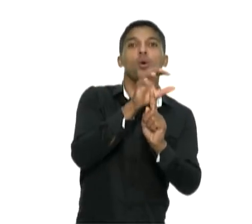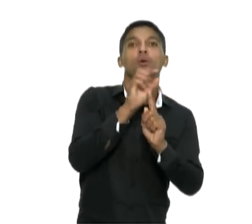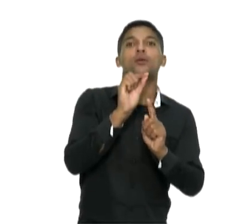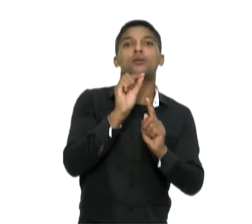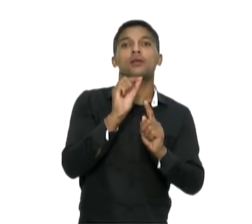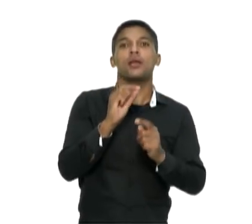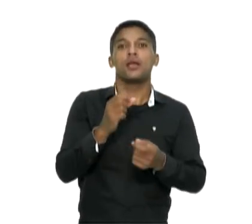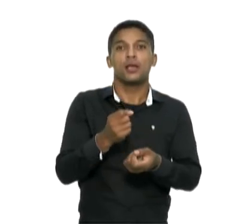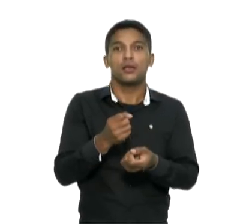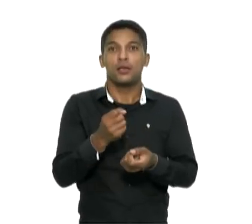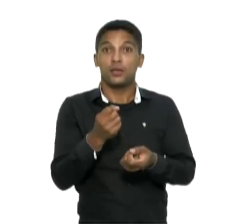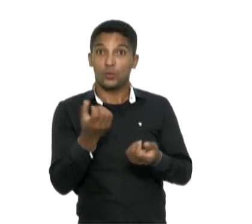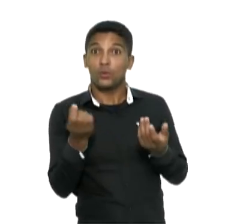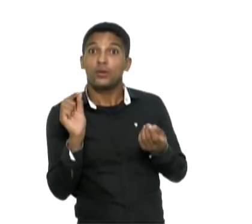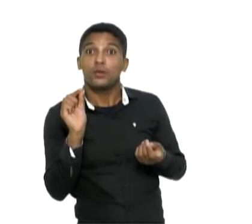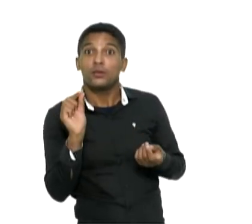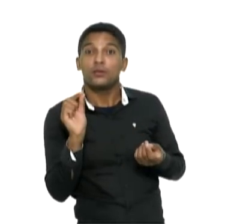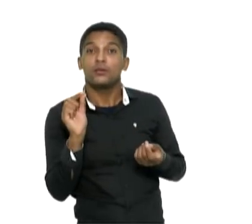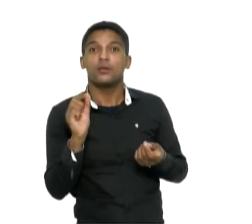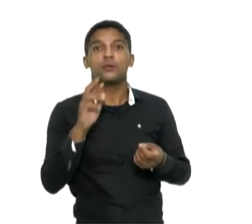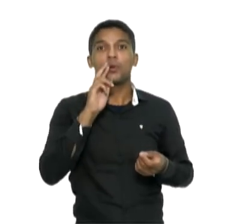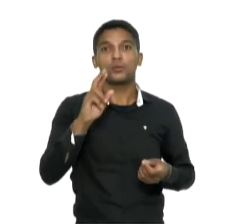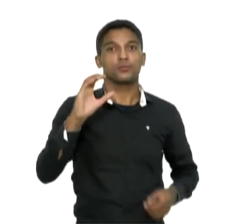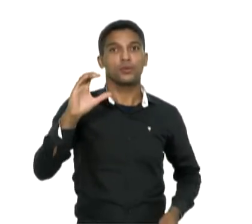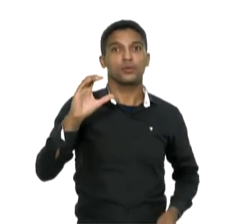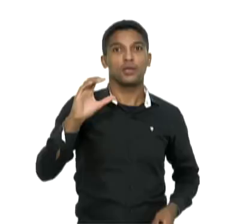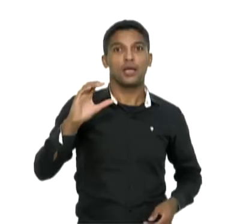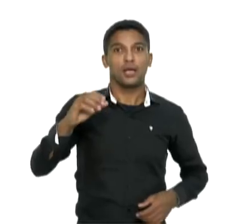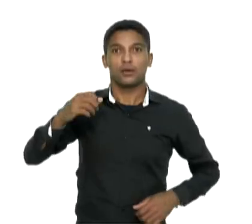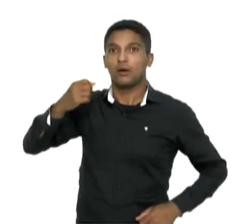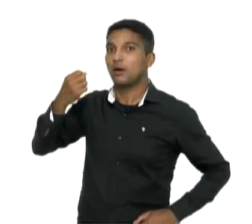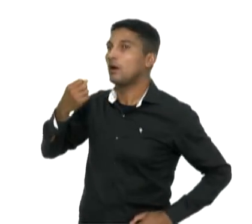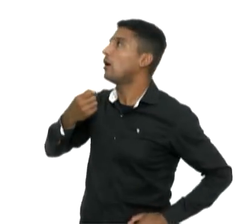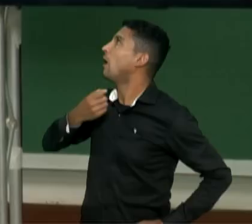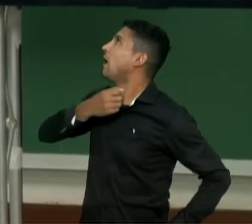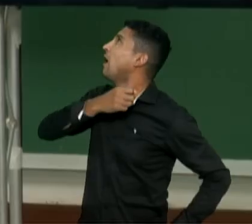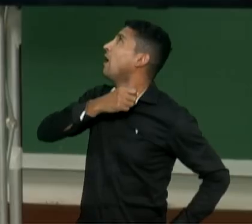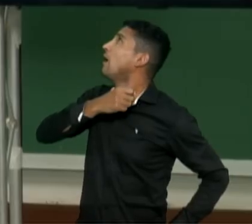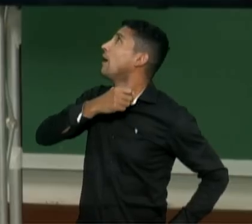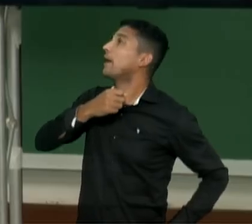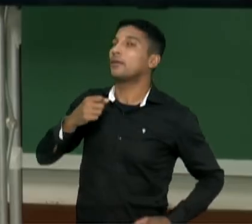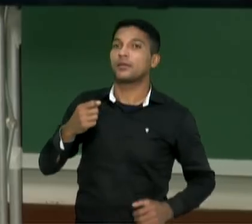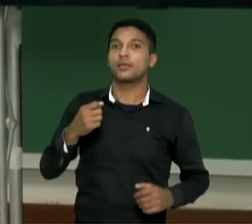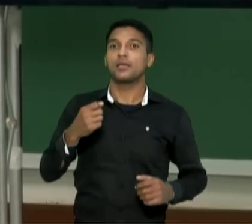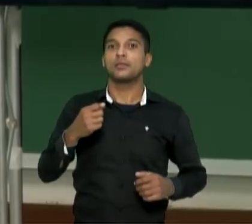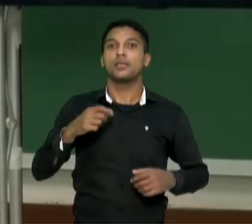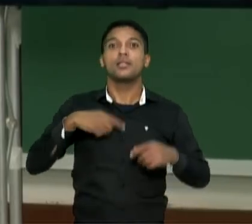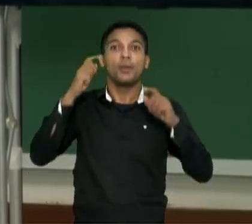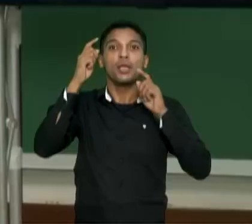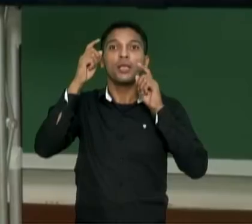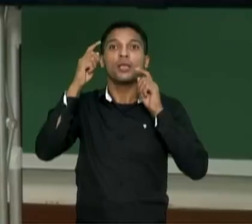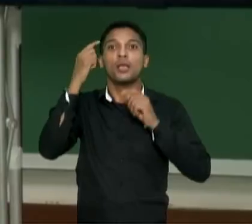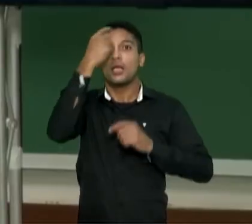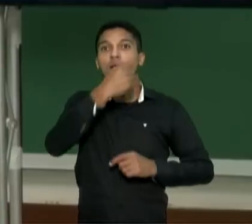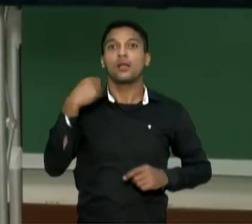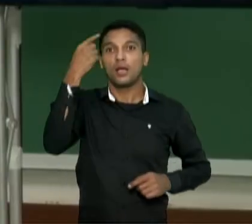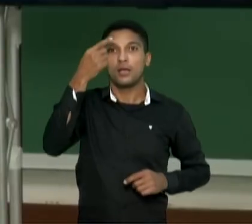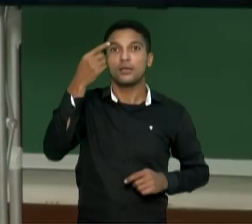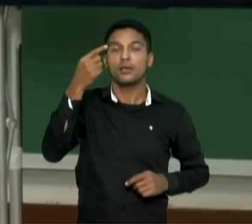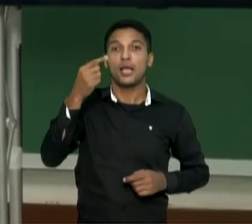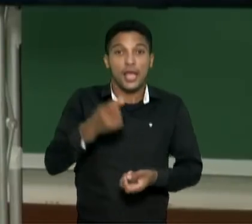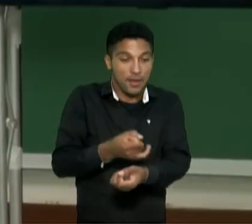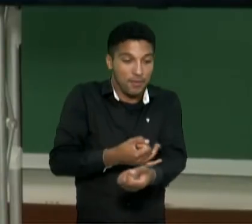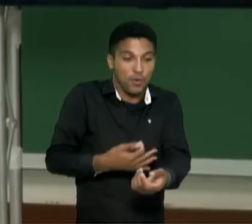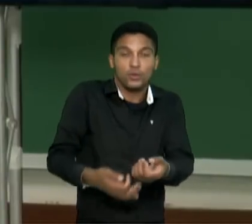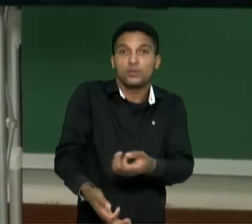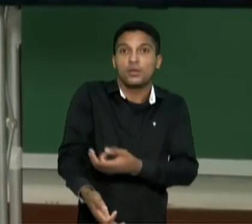correta é a C. As esculturas demonstram poses e feições dramáticas. Então, dramáticas liguem às sensações, né, às